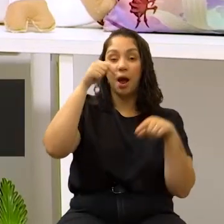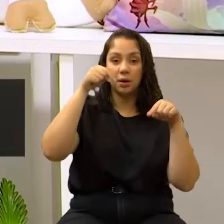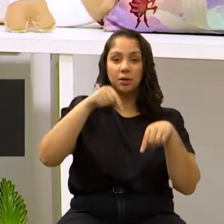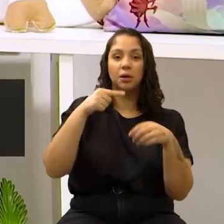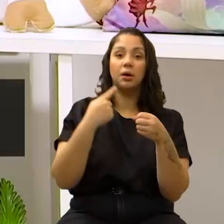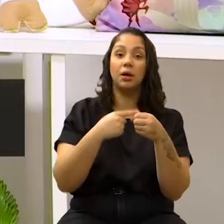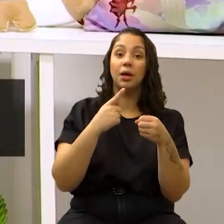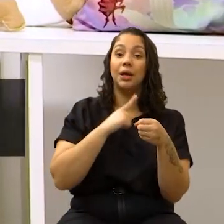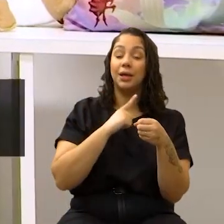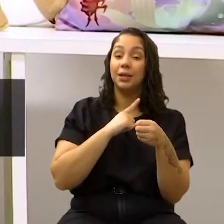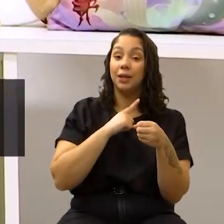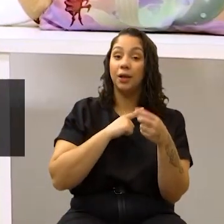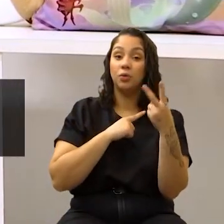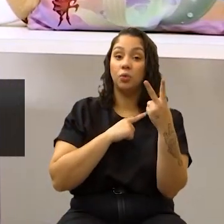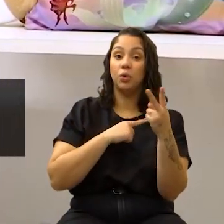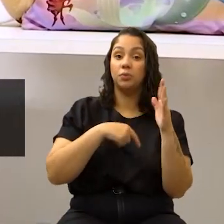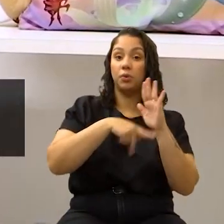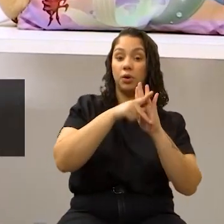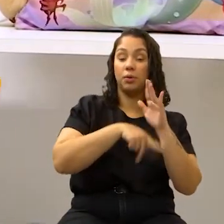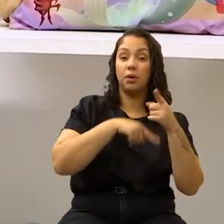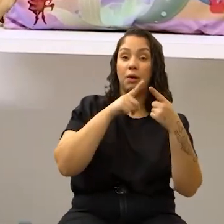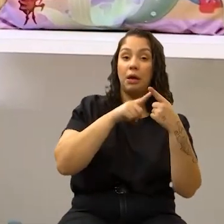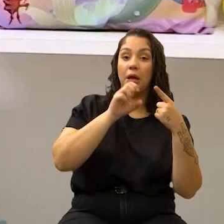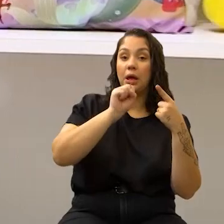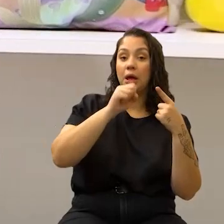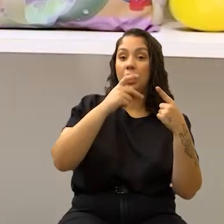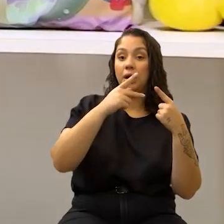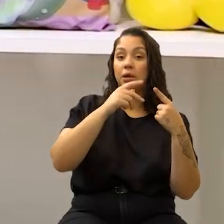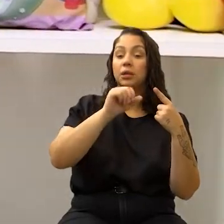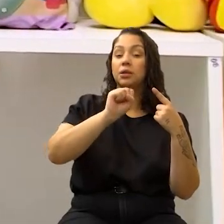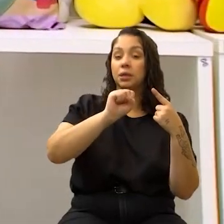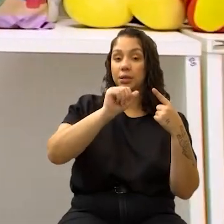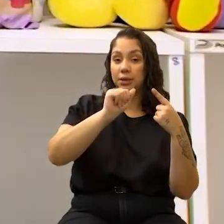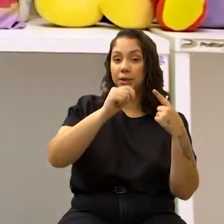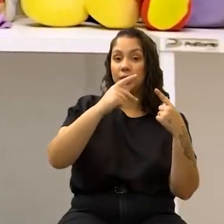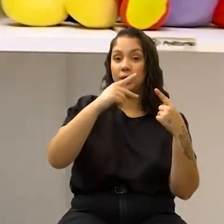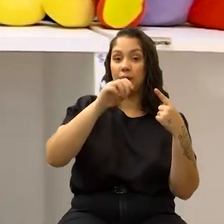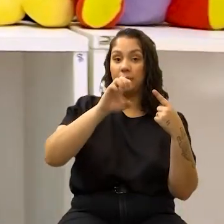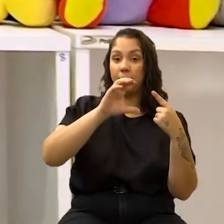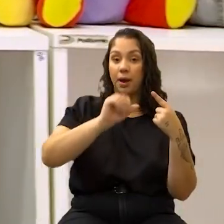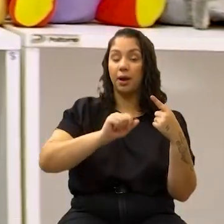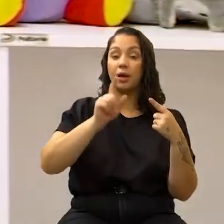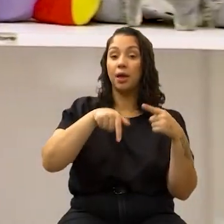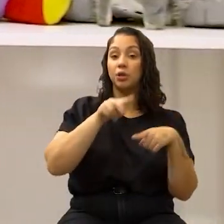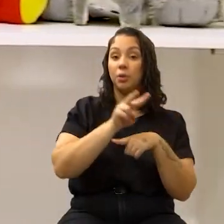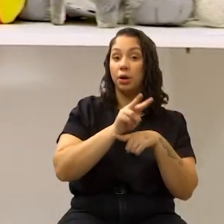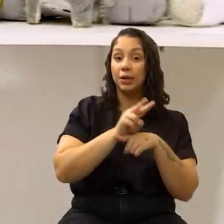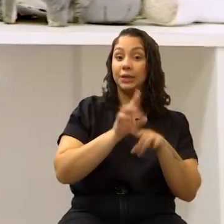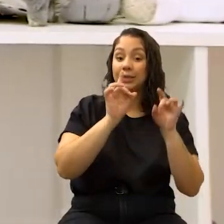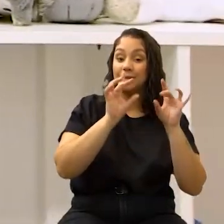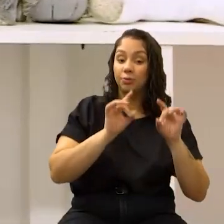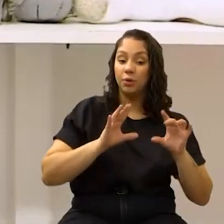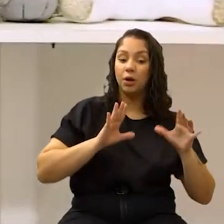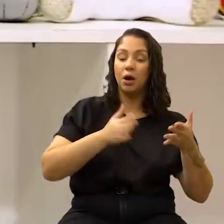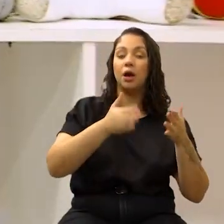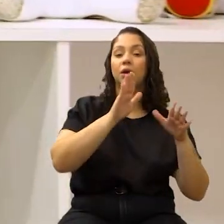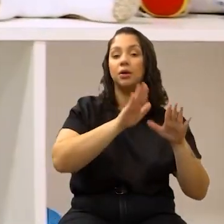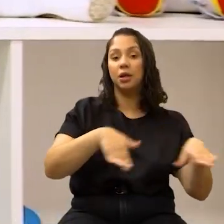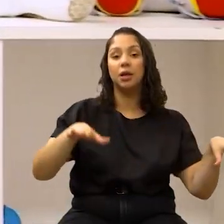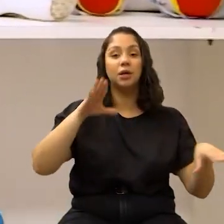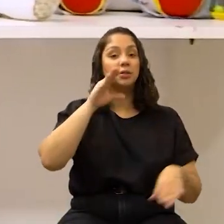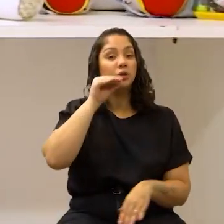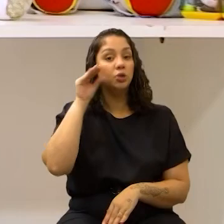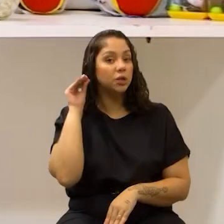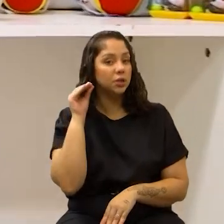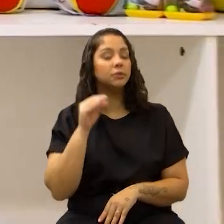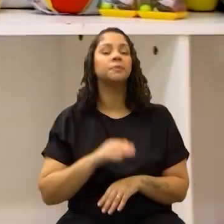programas. Primeiro, o SAPECA, da Prefeitura, que é o Serviço de Acolhimento e Proteção Especial à Criança e